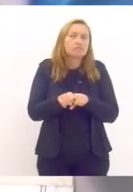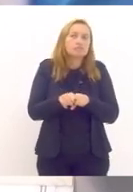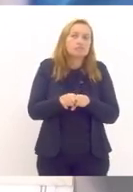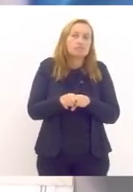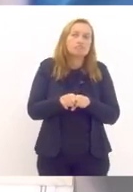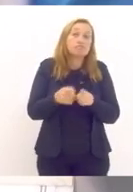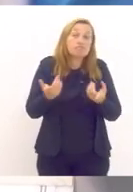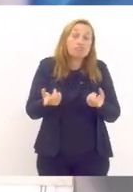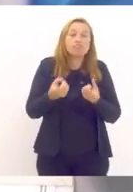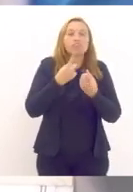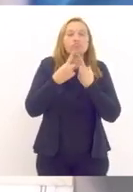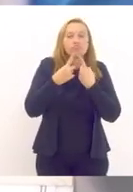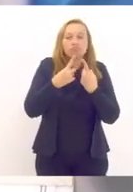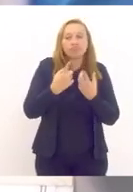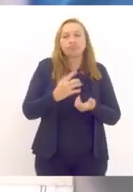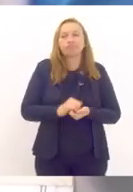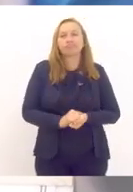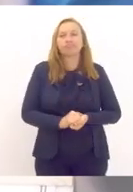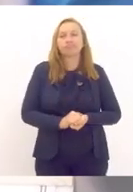gente discutir, né,